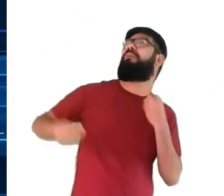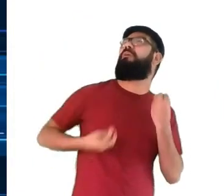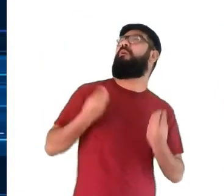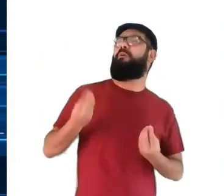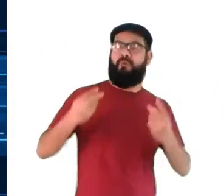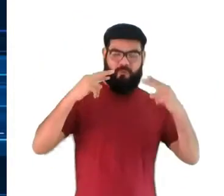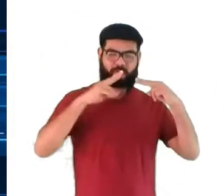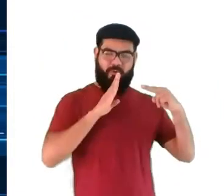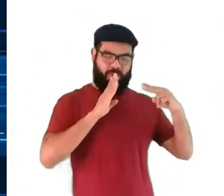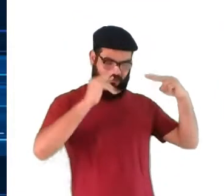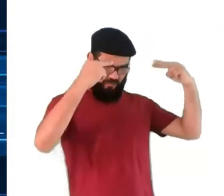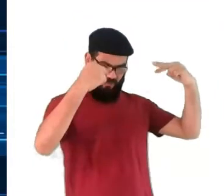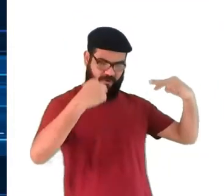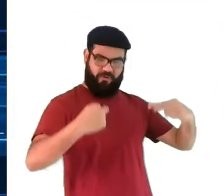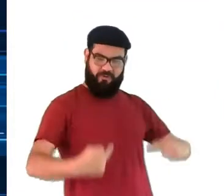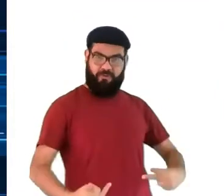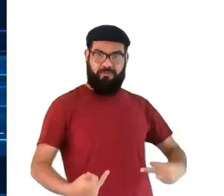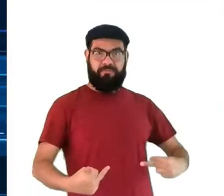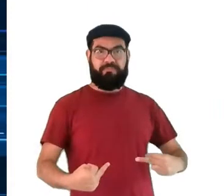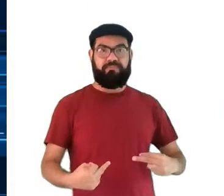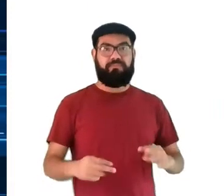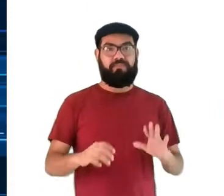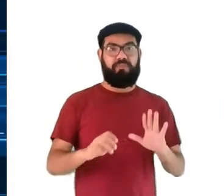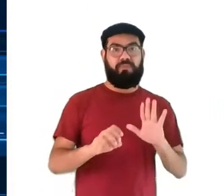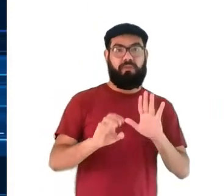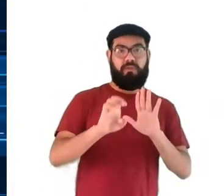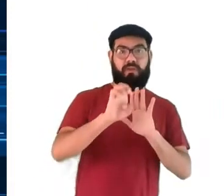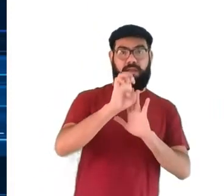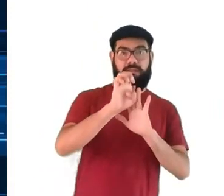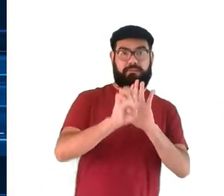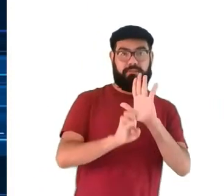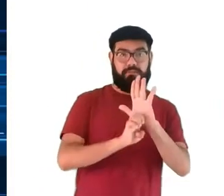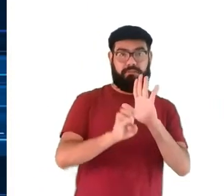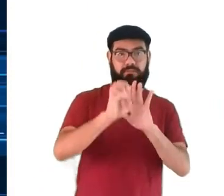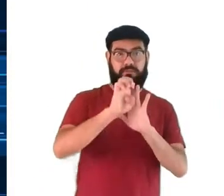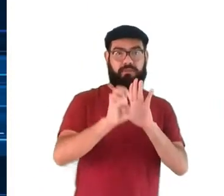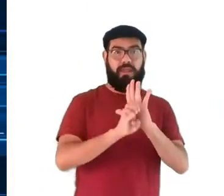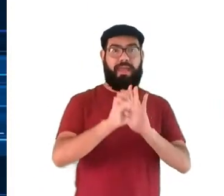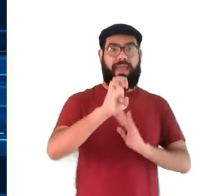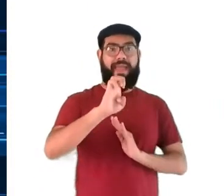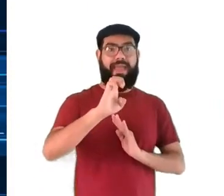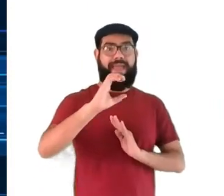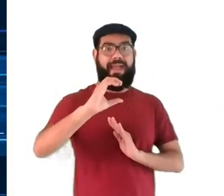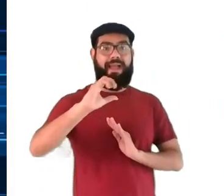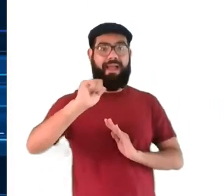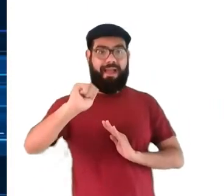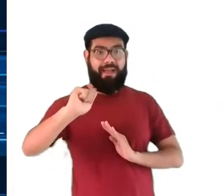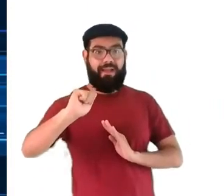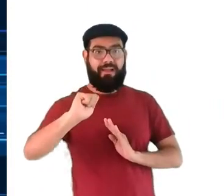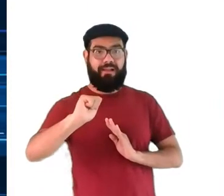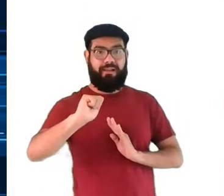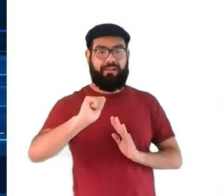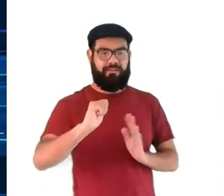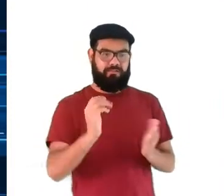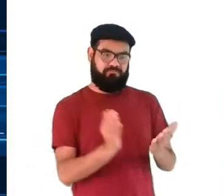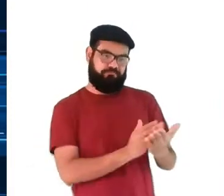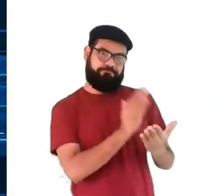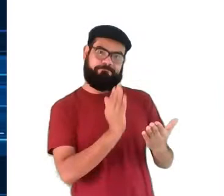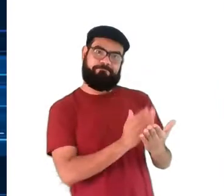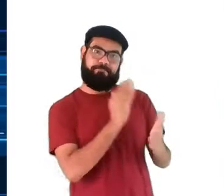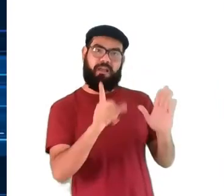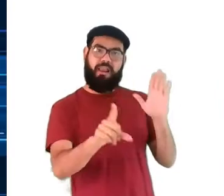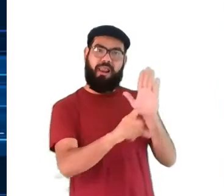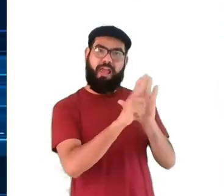O estatuto do adolescente, da criança e do adolescente, preconiza essa